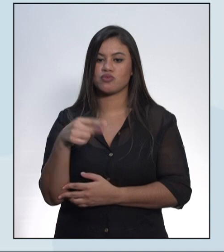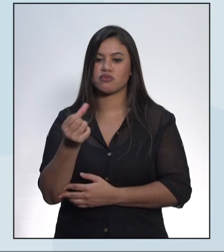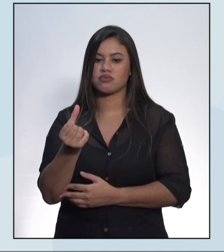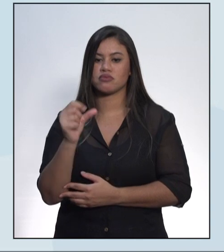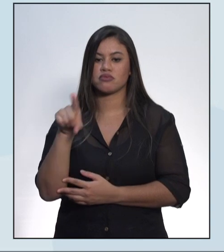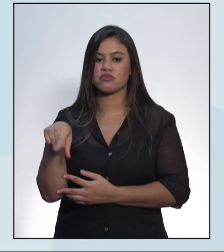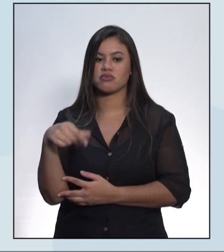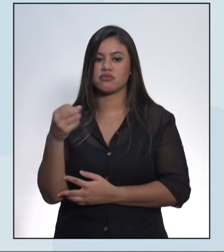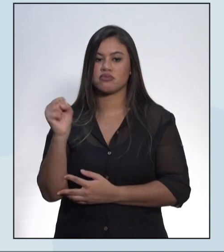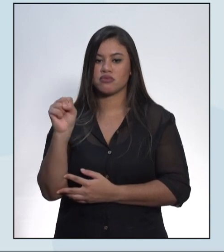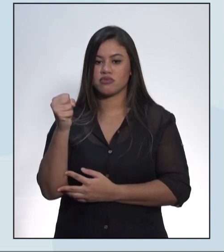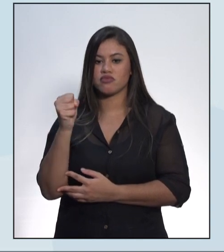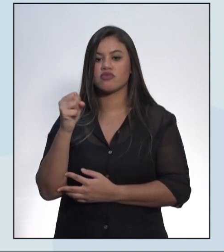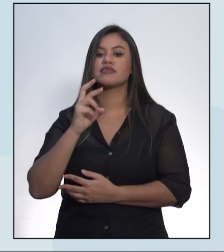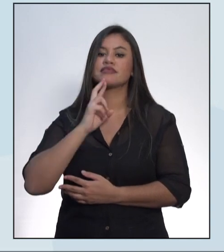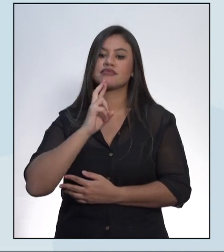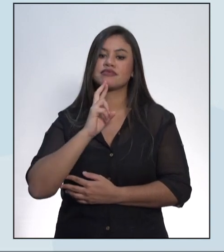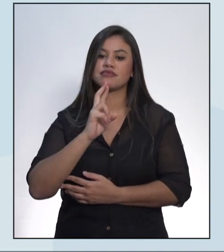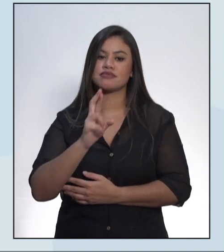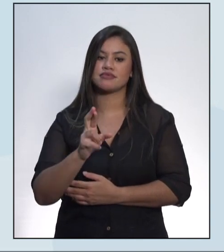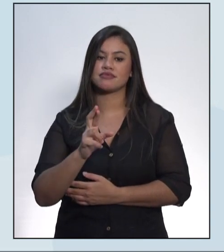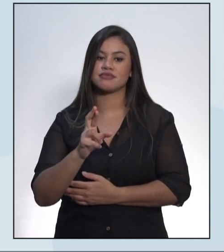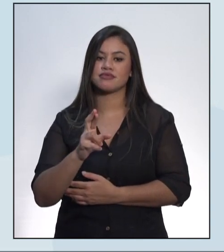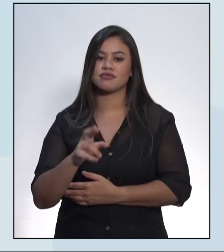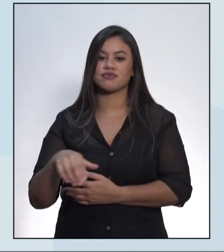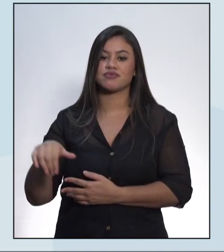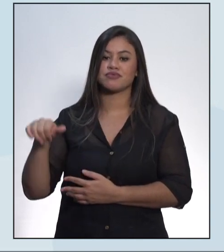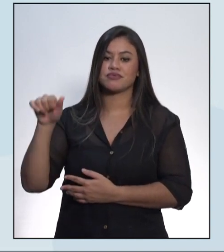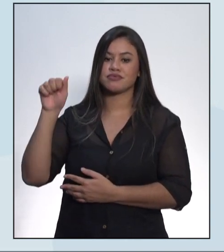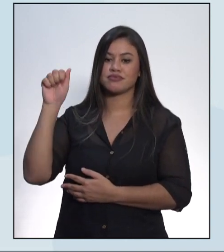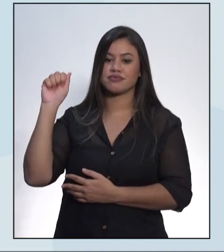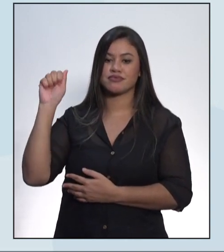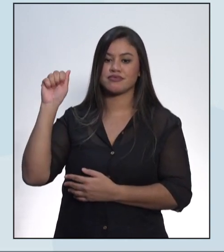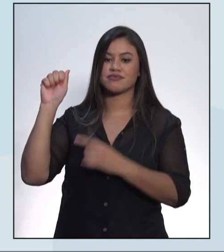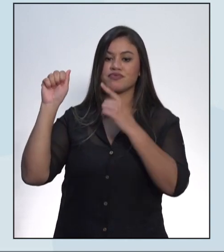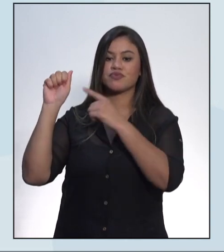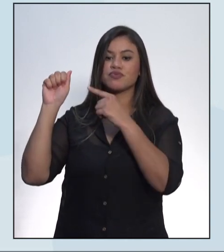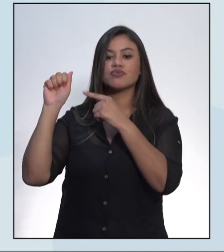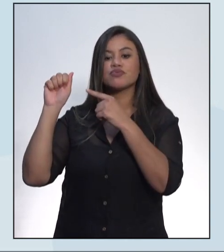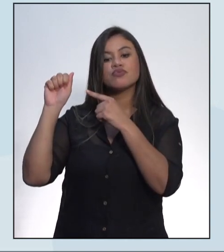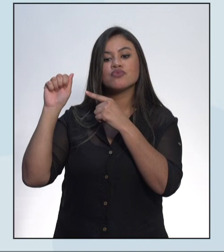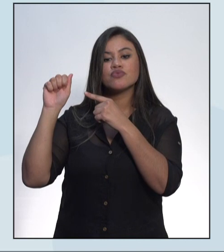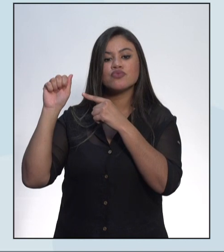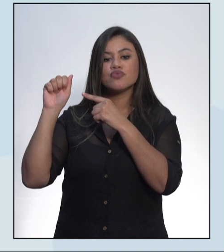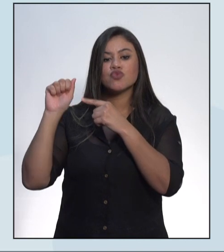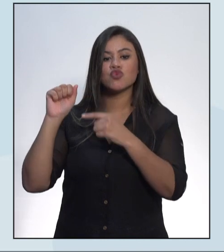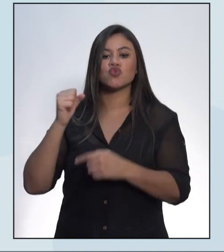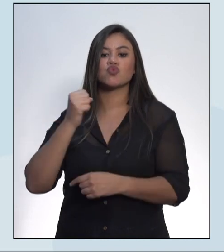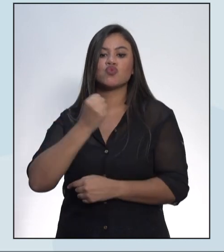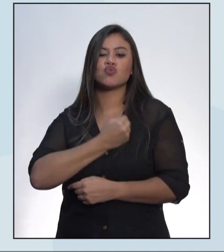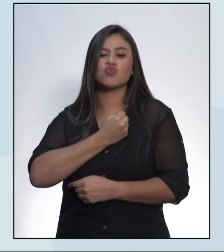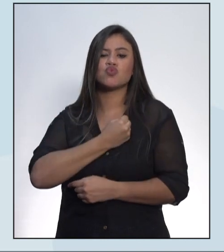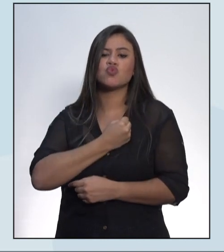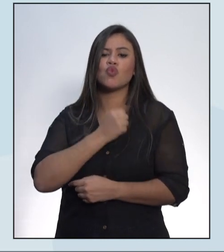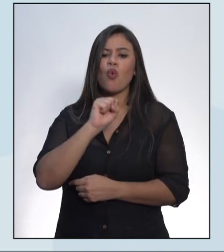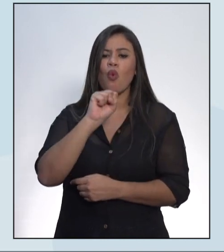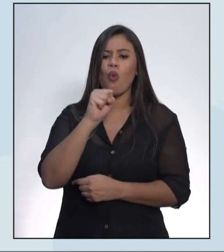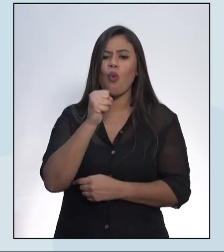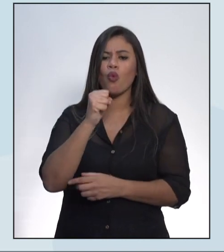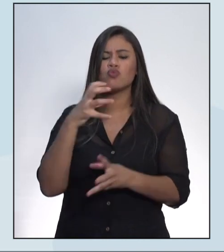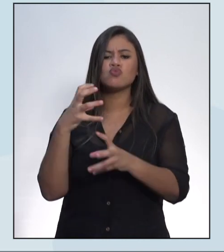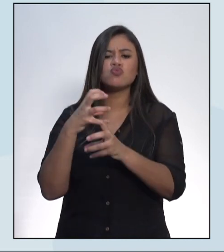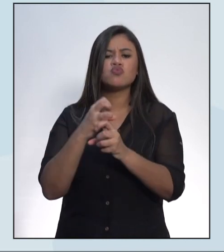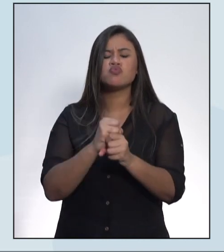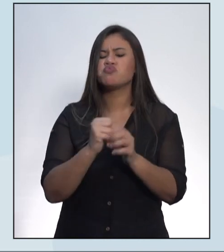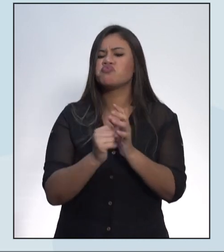diante, responda. Então eu quero saber na A, quais são os 8 primeiros termos dessa sequência.